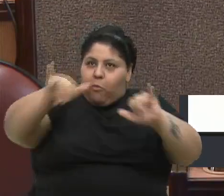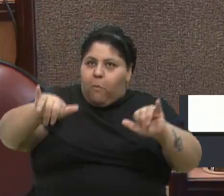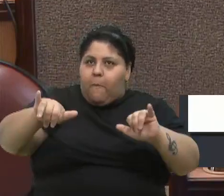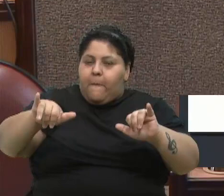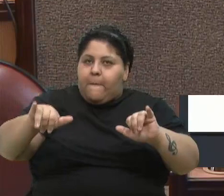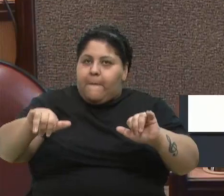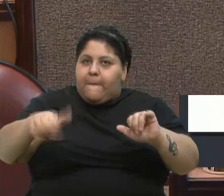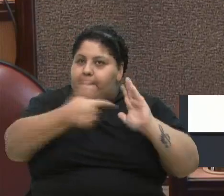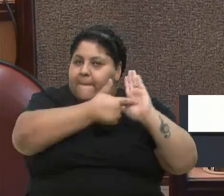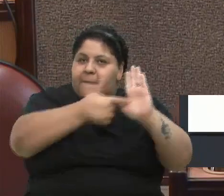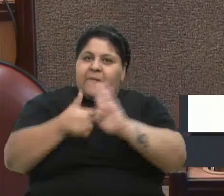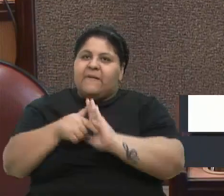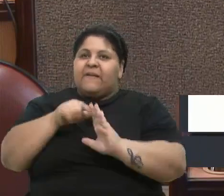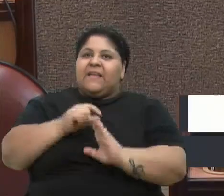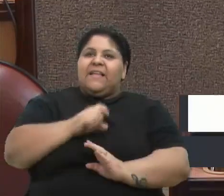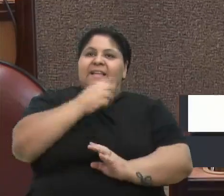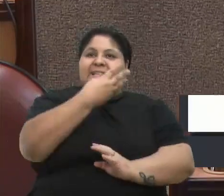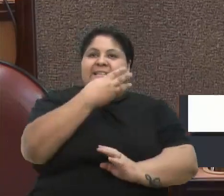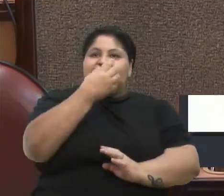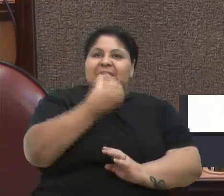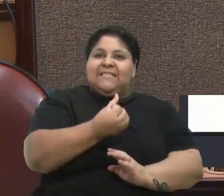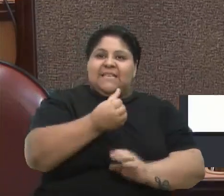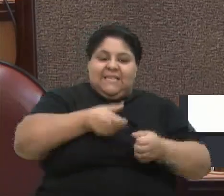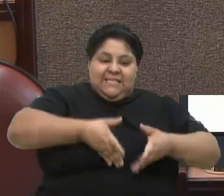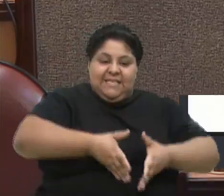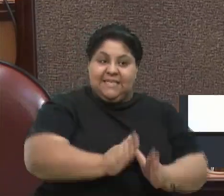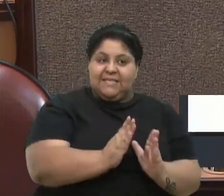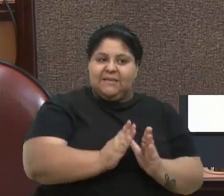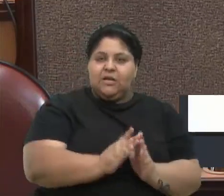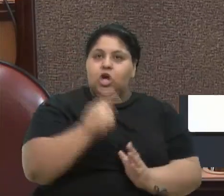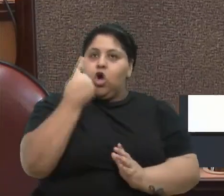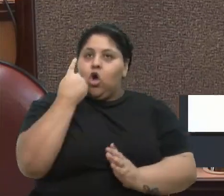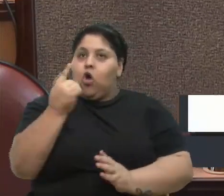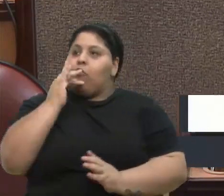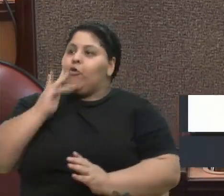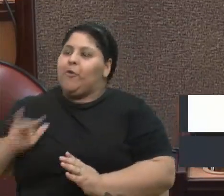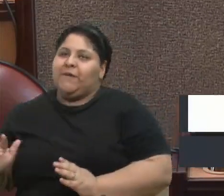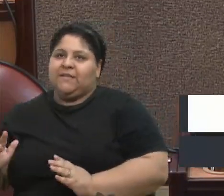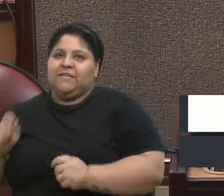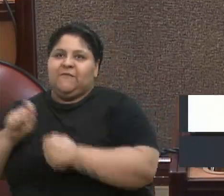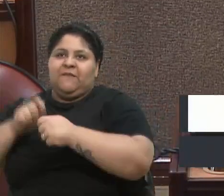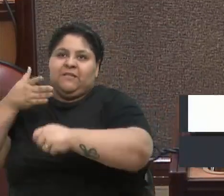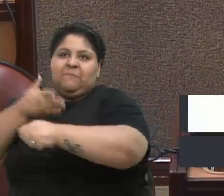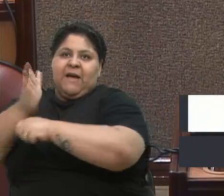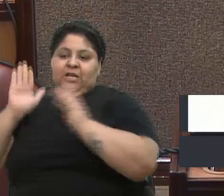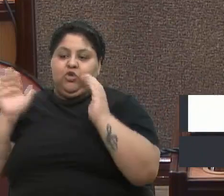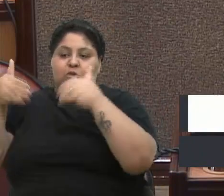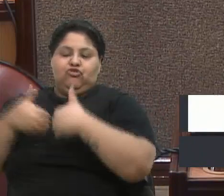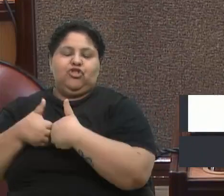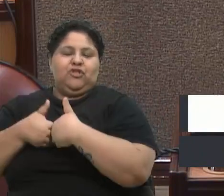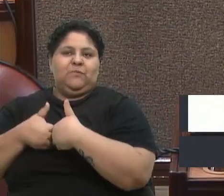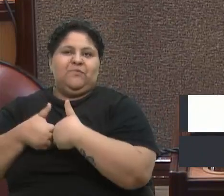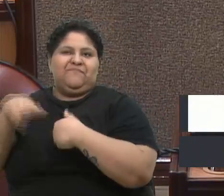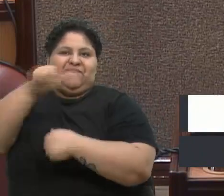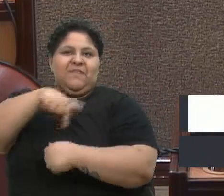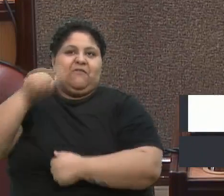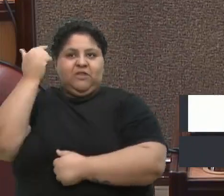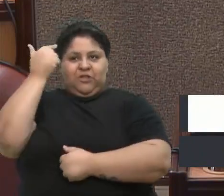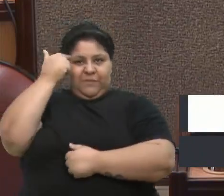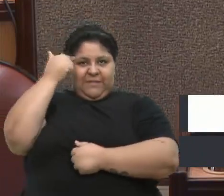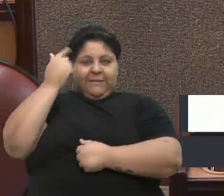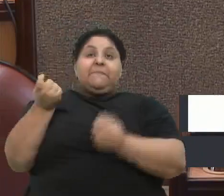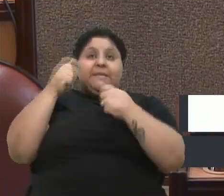cada 36 nascimentos, uma criança está dentro do espectro autista. Então, a gente precisa, sim, pensar em